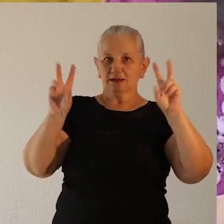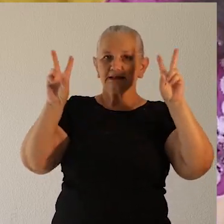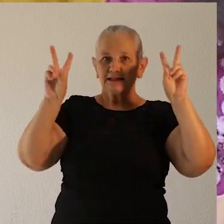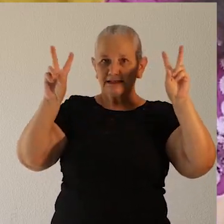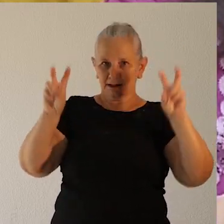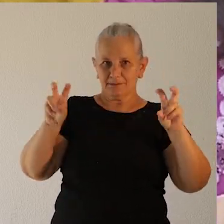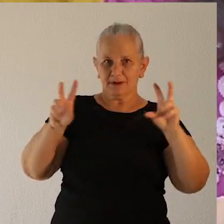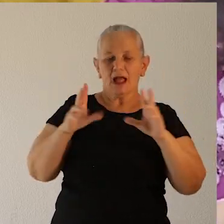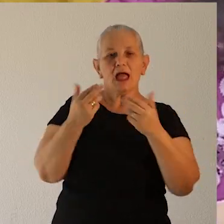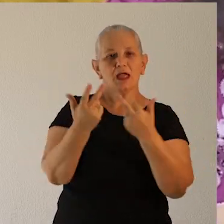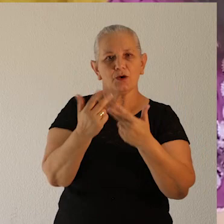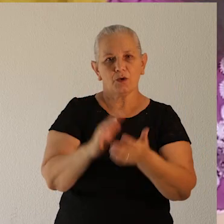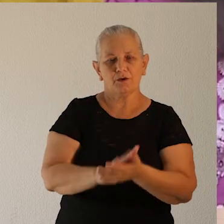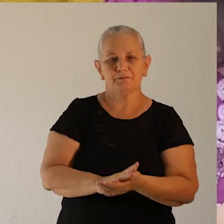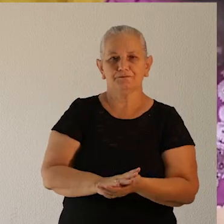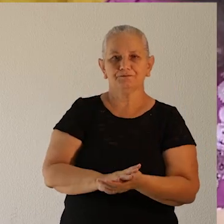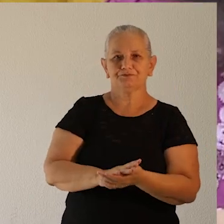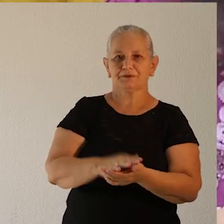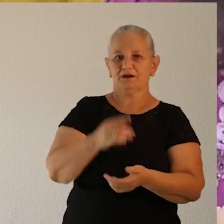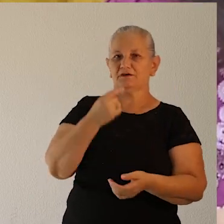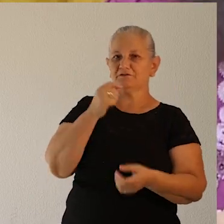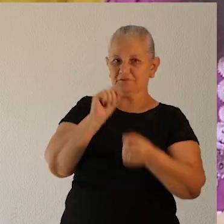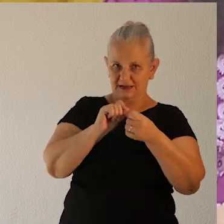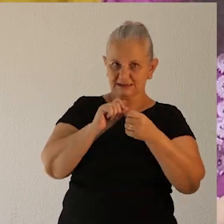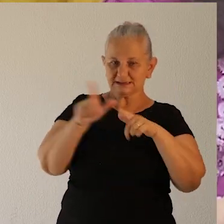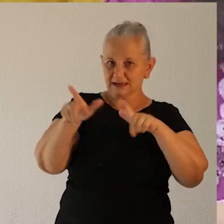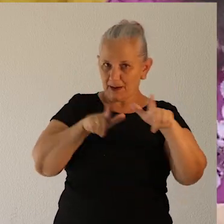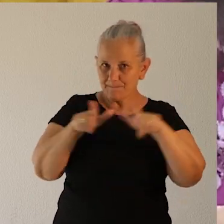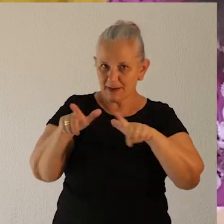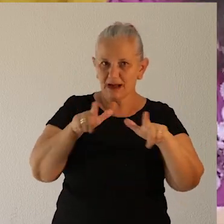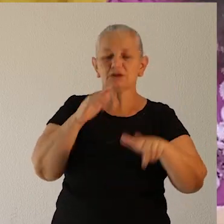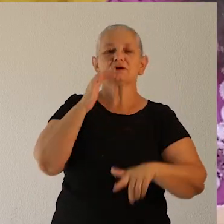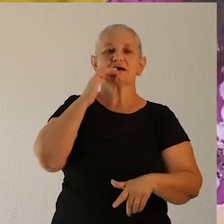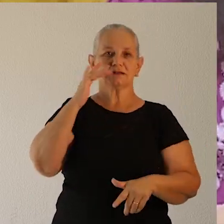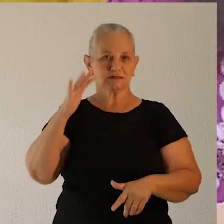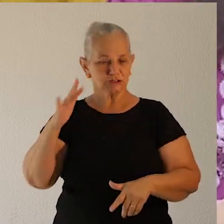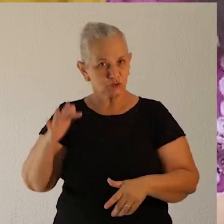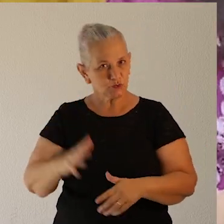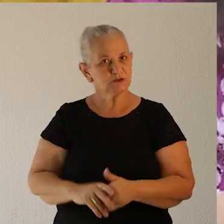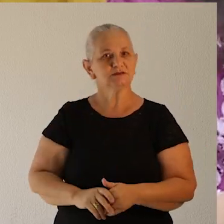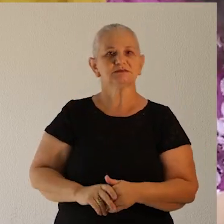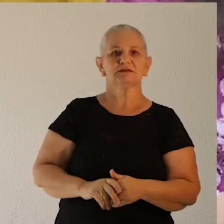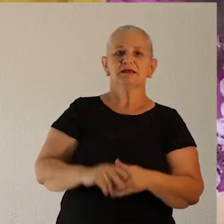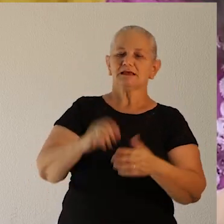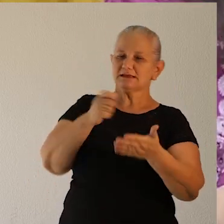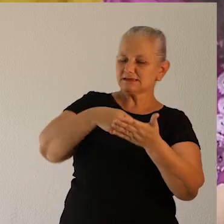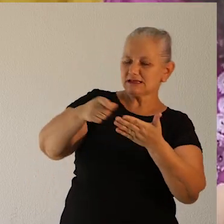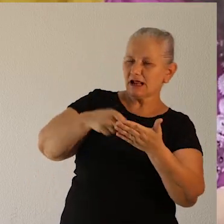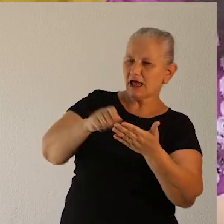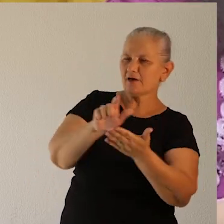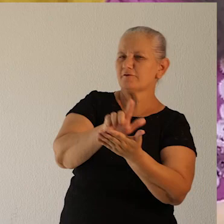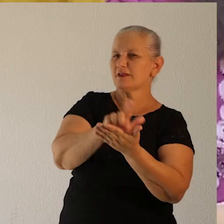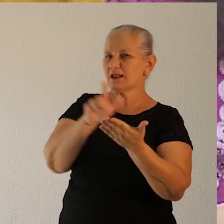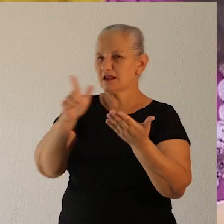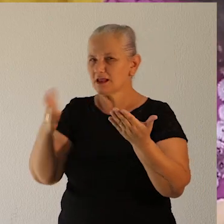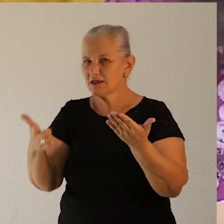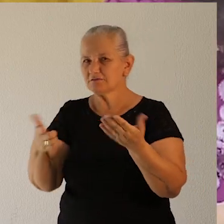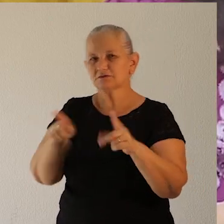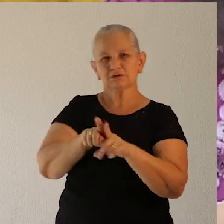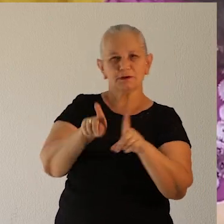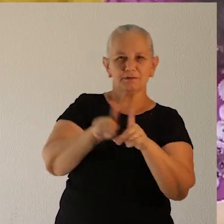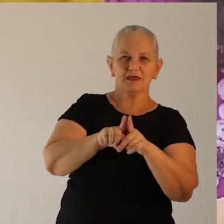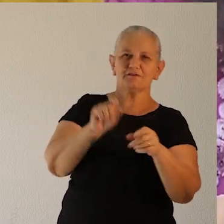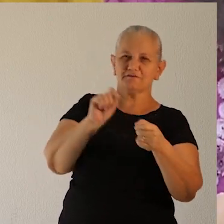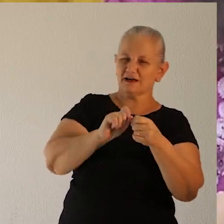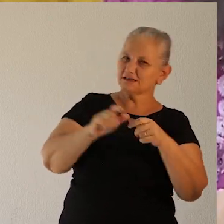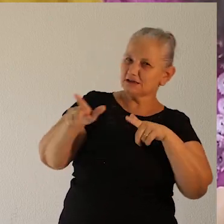tem uma atividade cultural imensa. Faz trabalhos musicais, faz exposições fotográficas, escreve livros, faz trabalhos literários